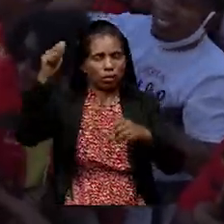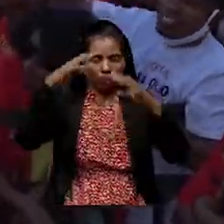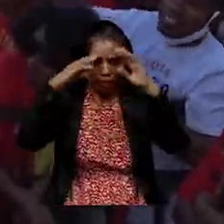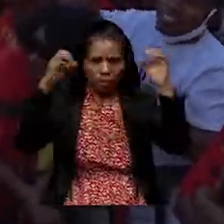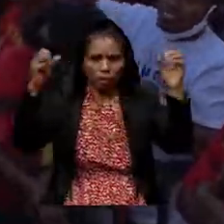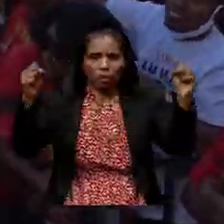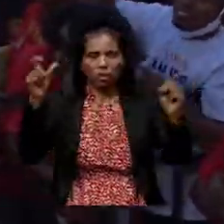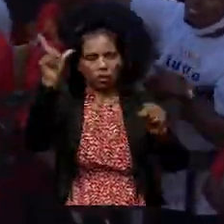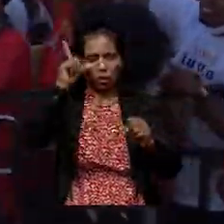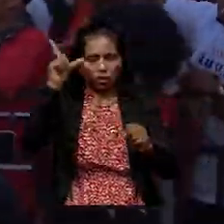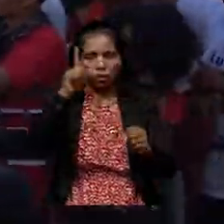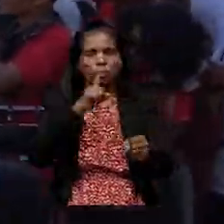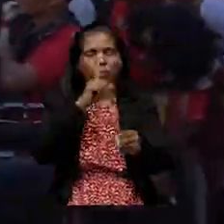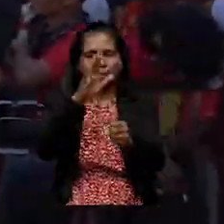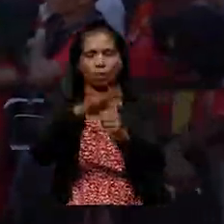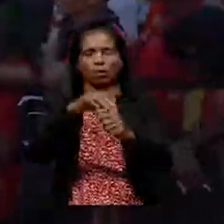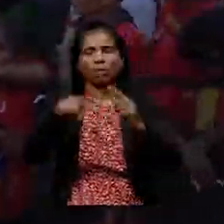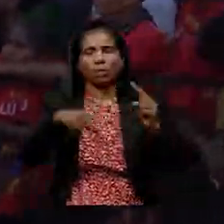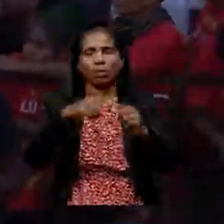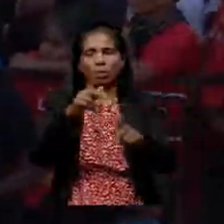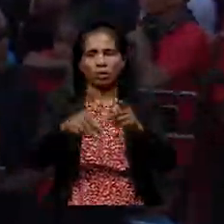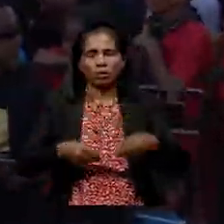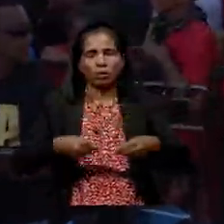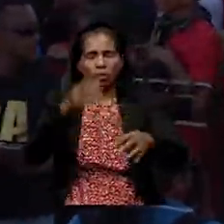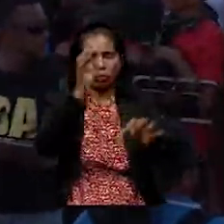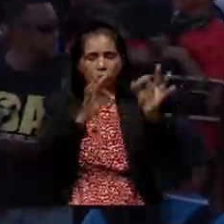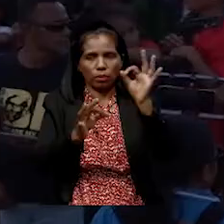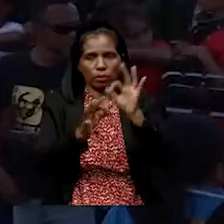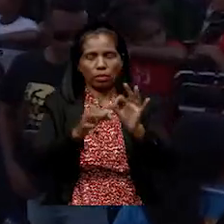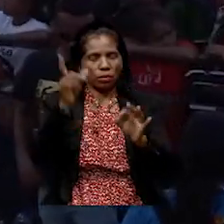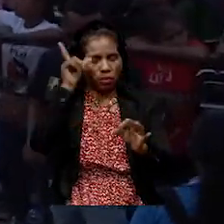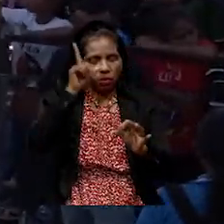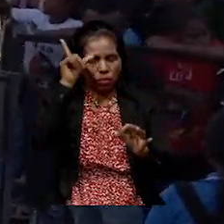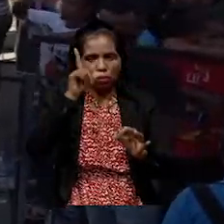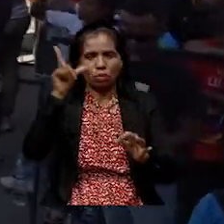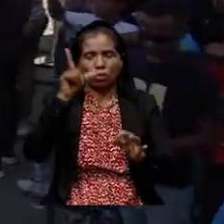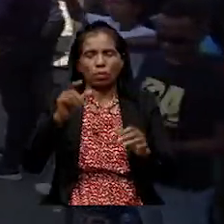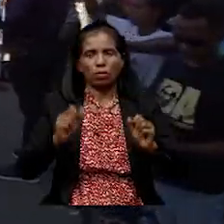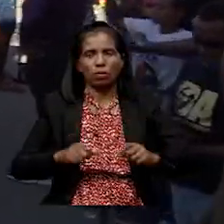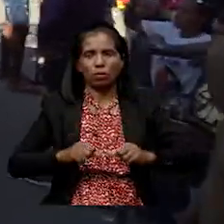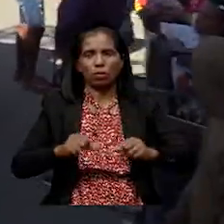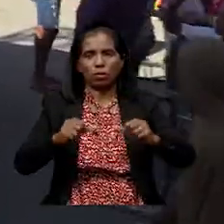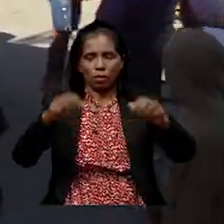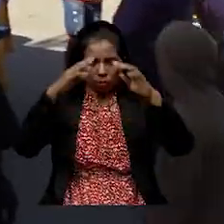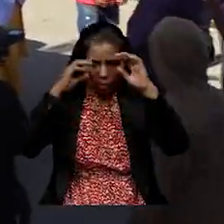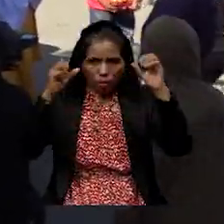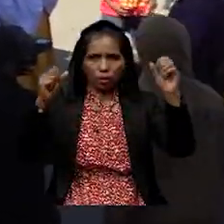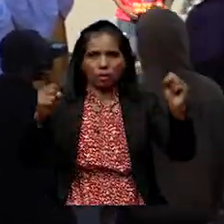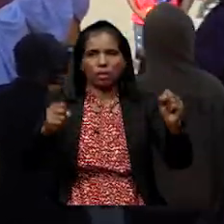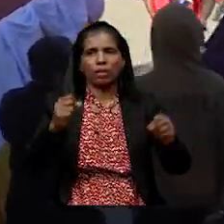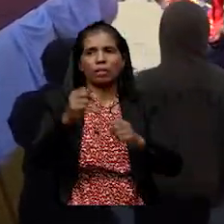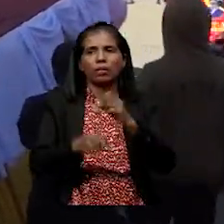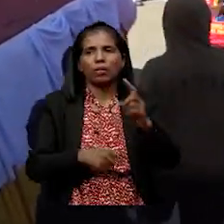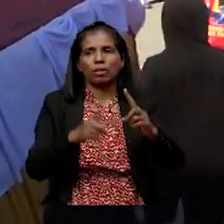Francisco Guterres Lolo promete wan hira pupu fofiertan ba Francisco Guterres Lolo o de continua Presidente Repubblica totin